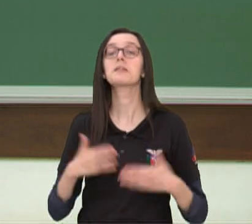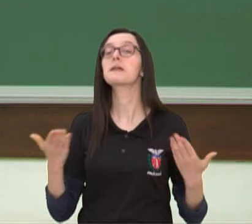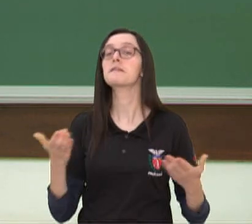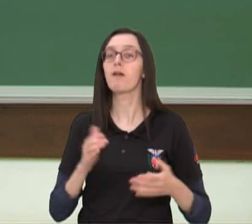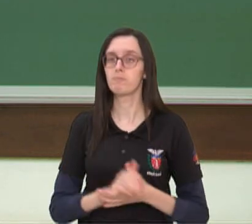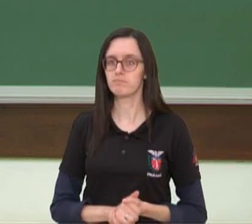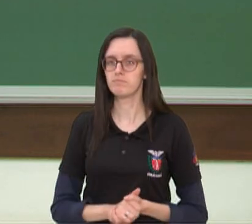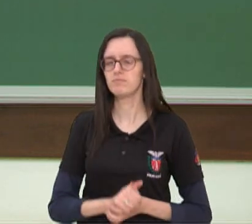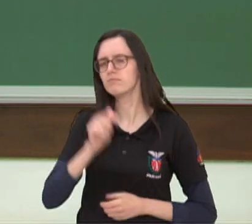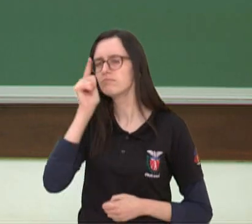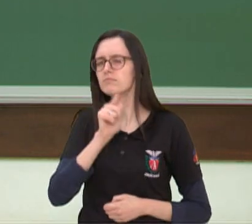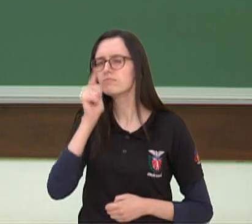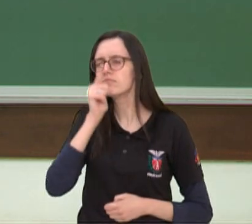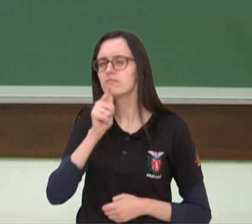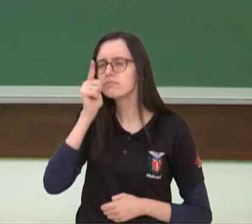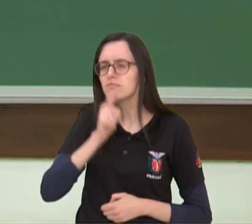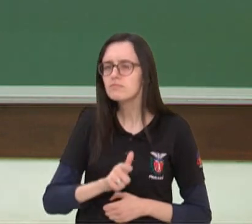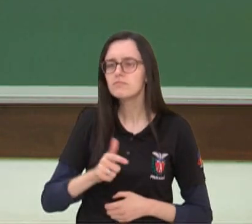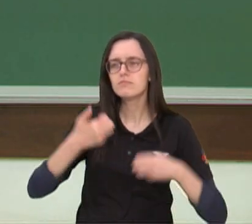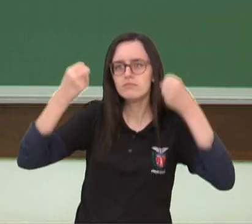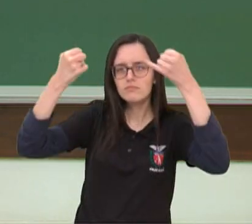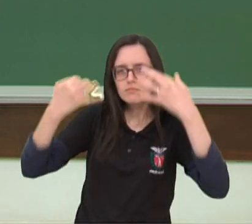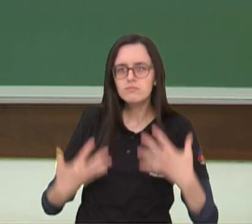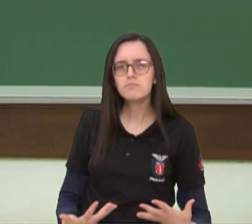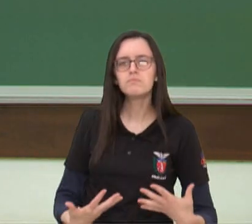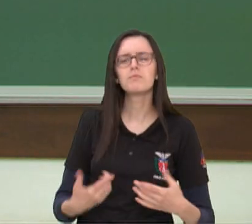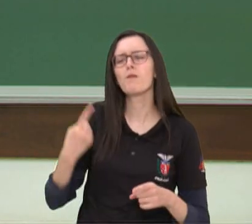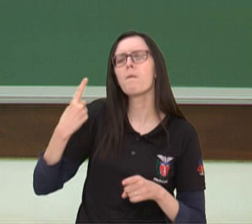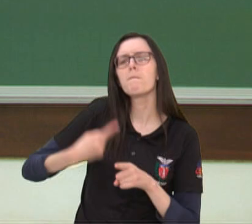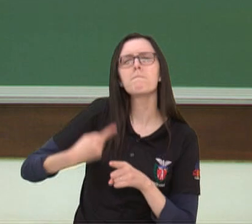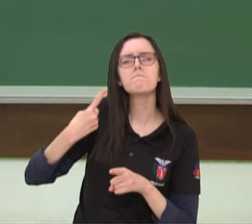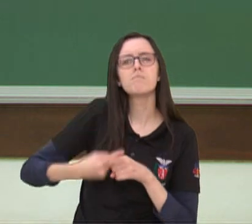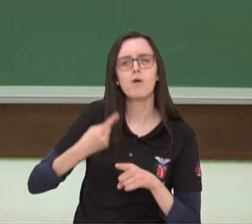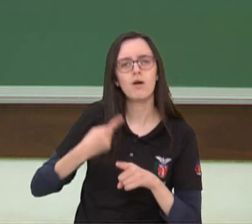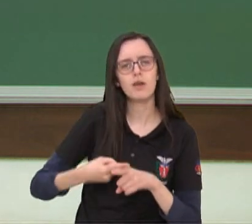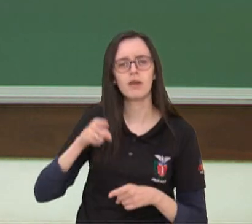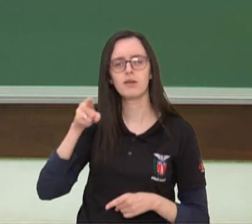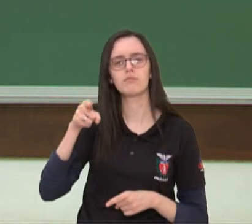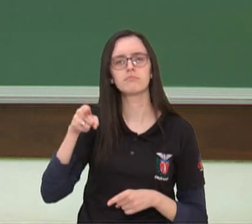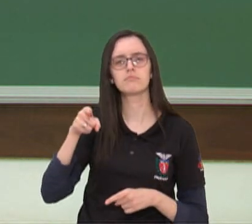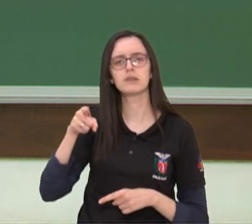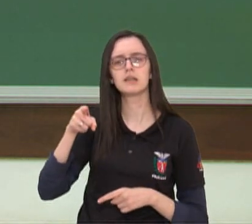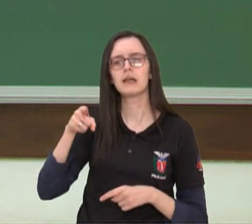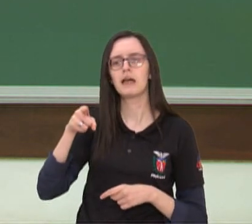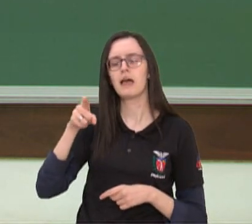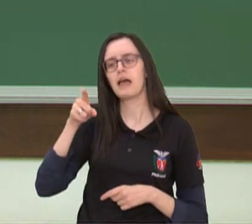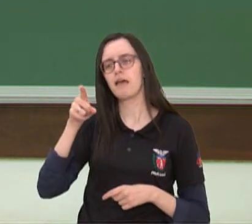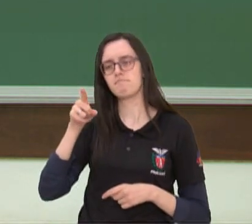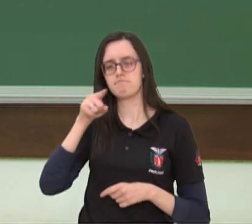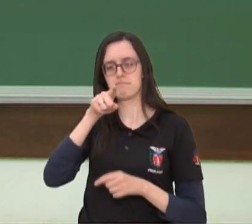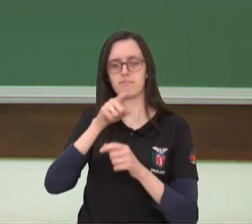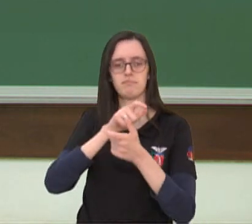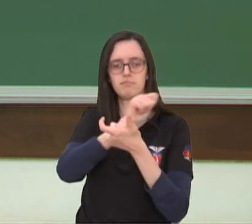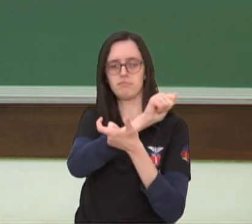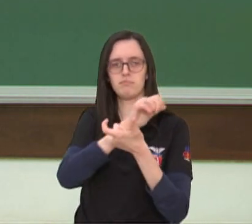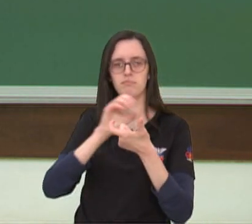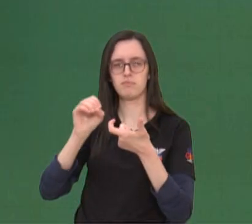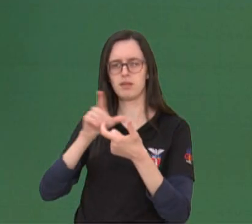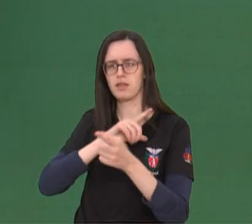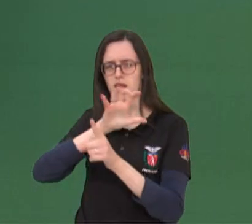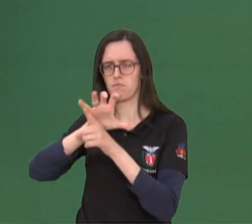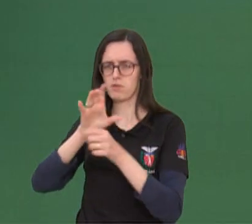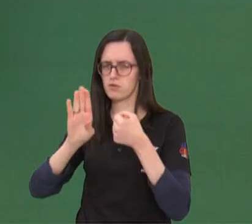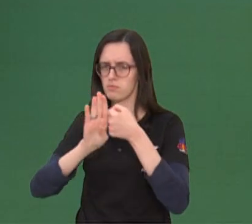Então, conseguiram explicar por que define ou indefine o substantivo?